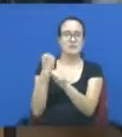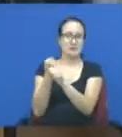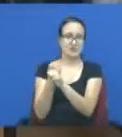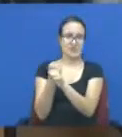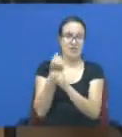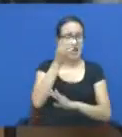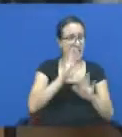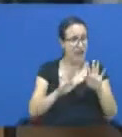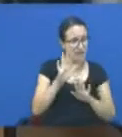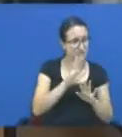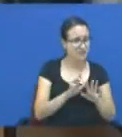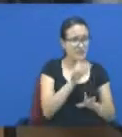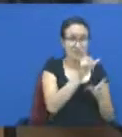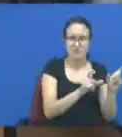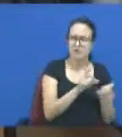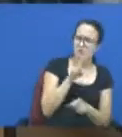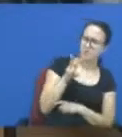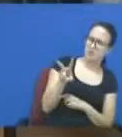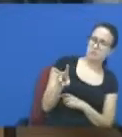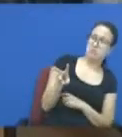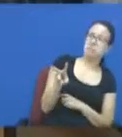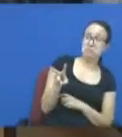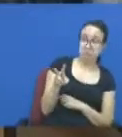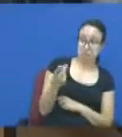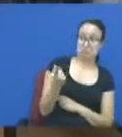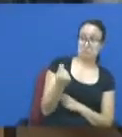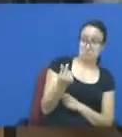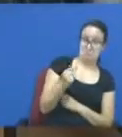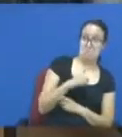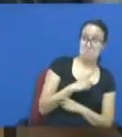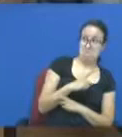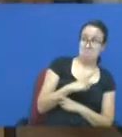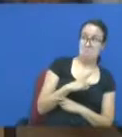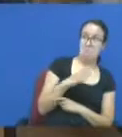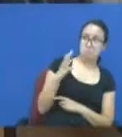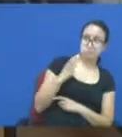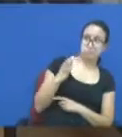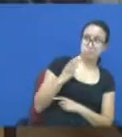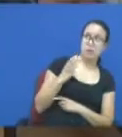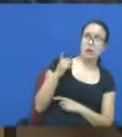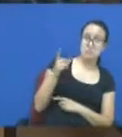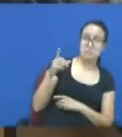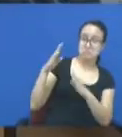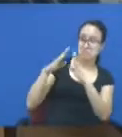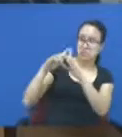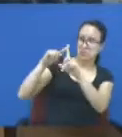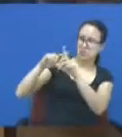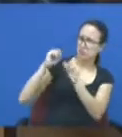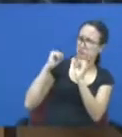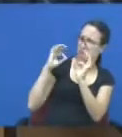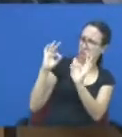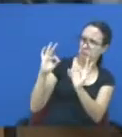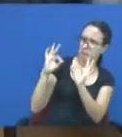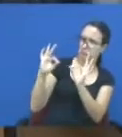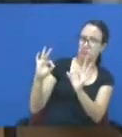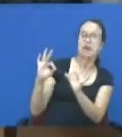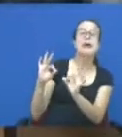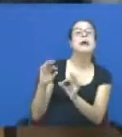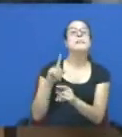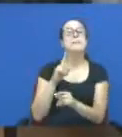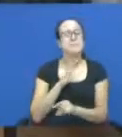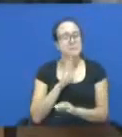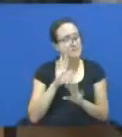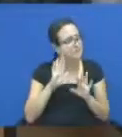pessoal está com grana para construir essa igreja. Na verdade, não tinha. Eram campanhas, sacrifícios e contando